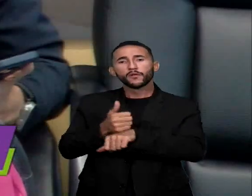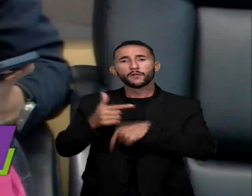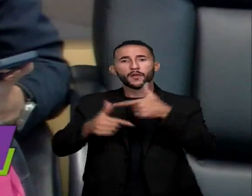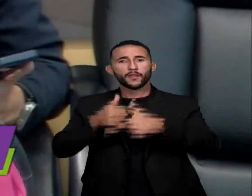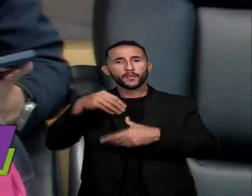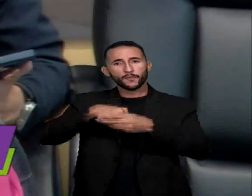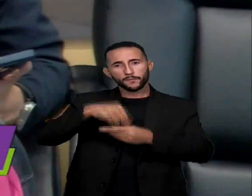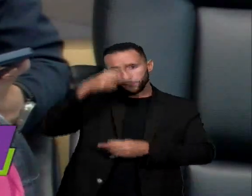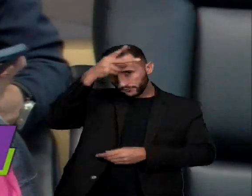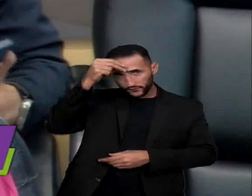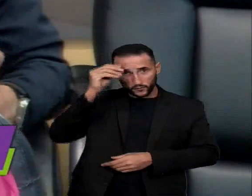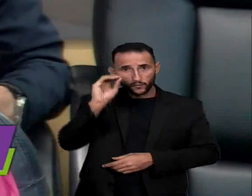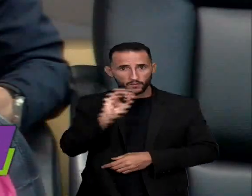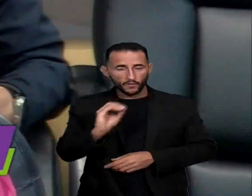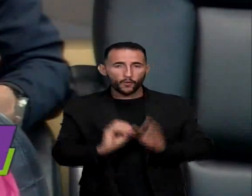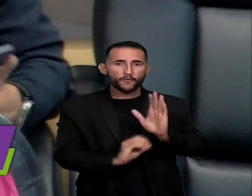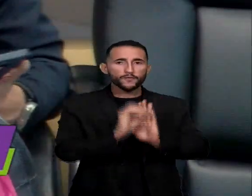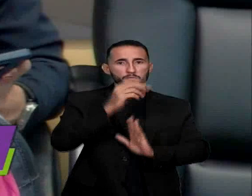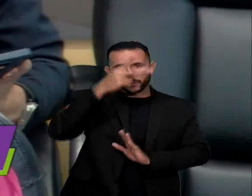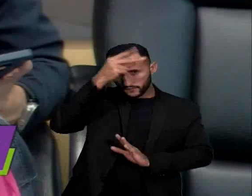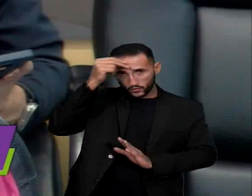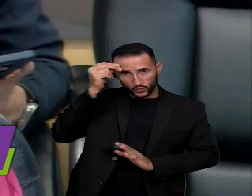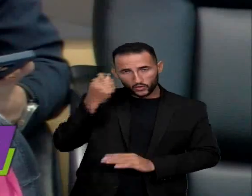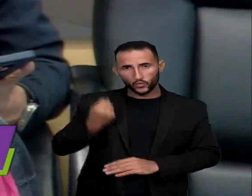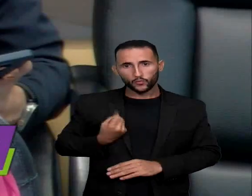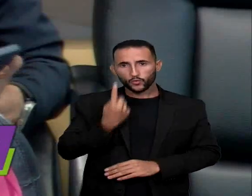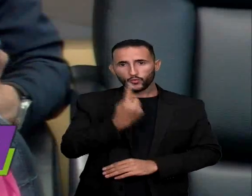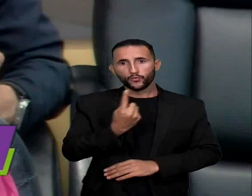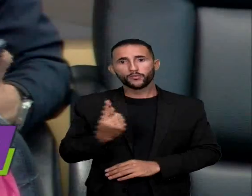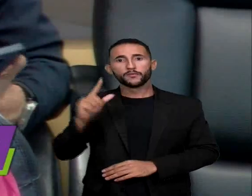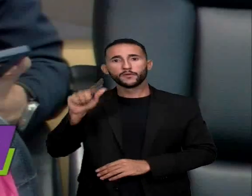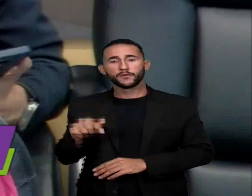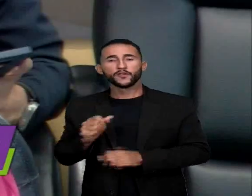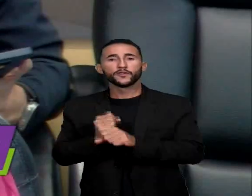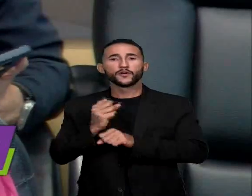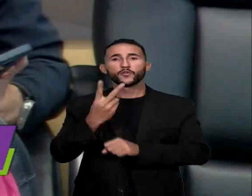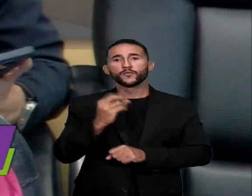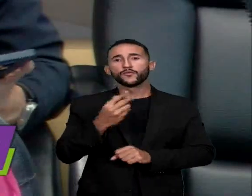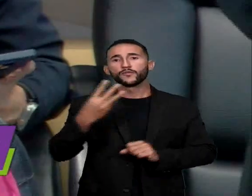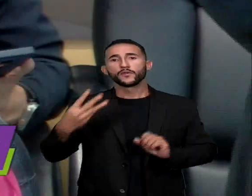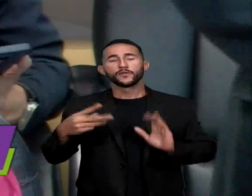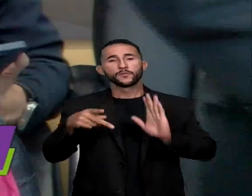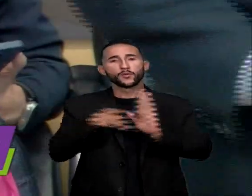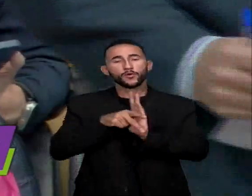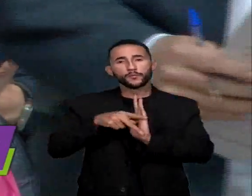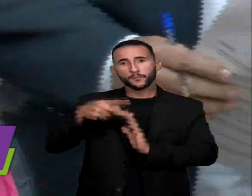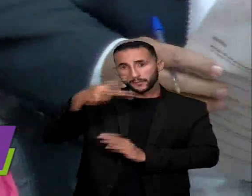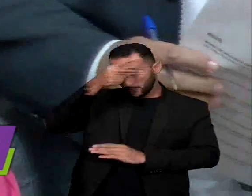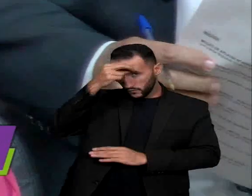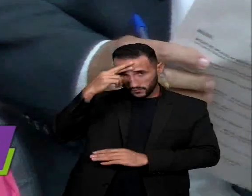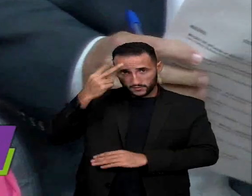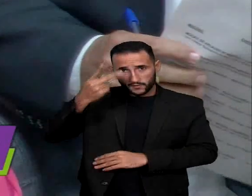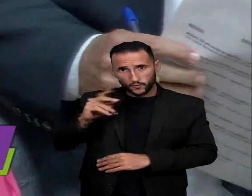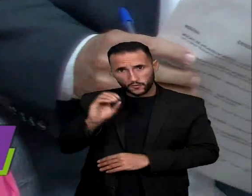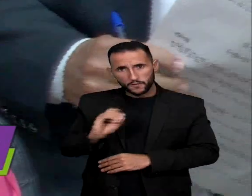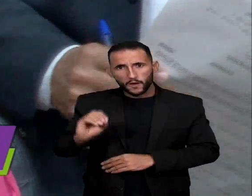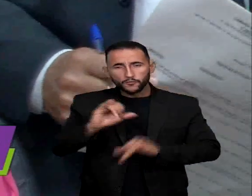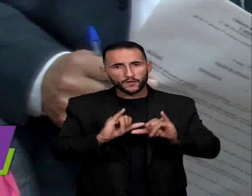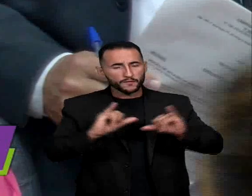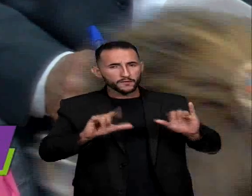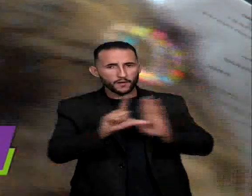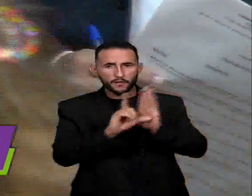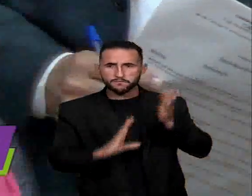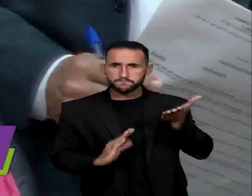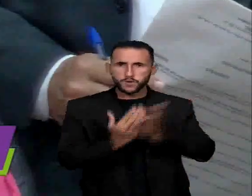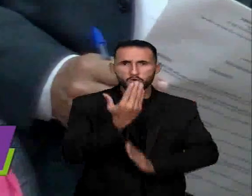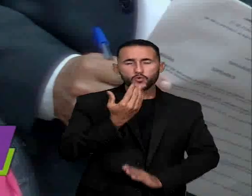Osasco Ofício proles número 117 de 2023 do prefeito do município de Osasco Informa a sanção da